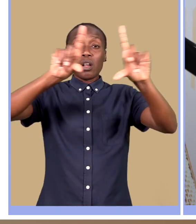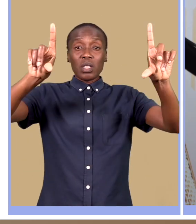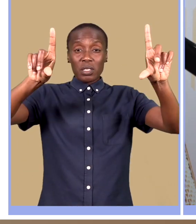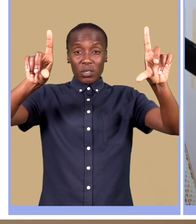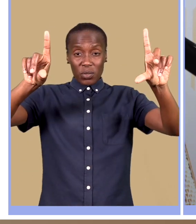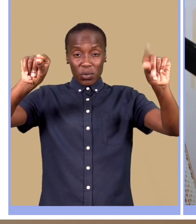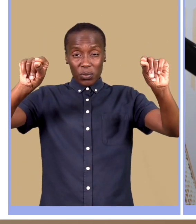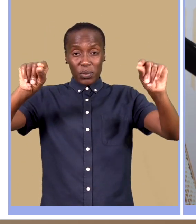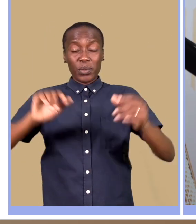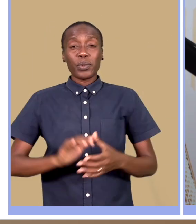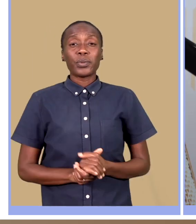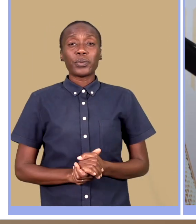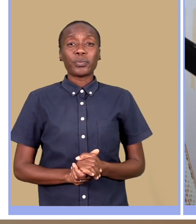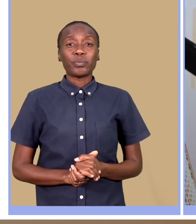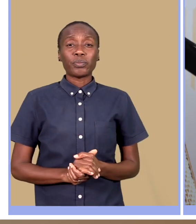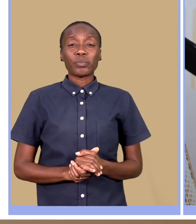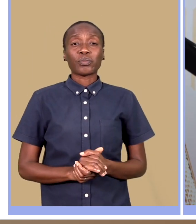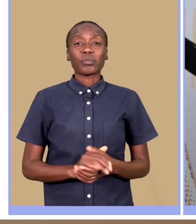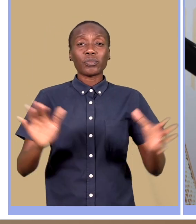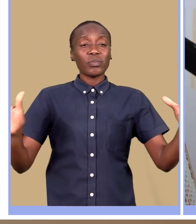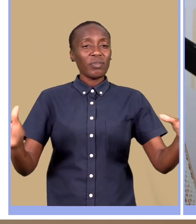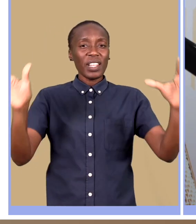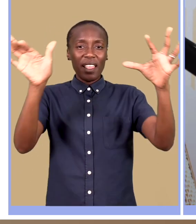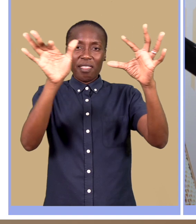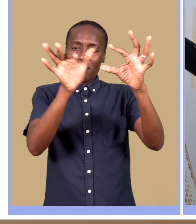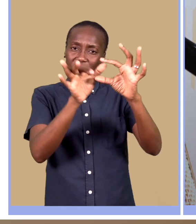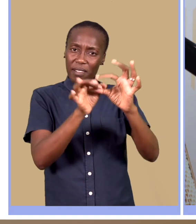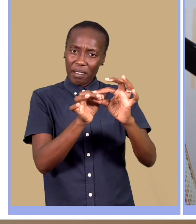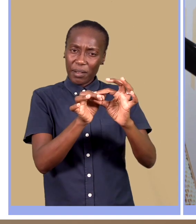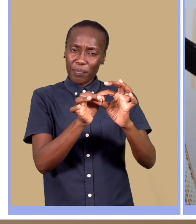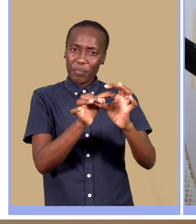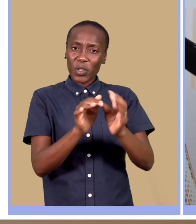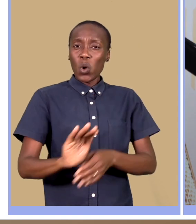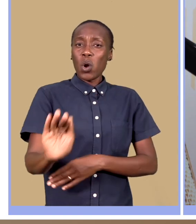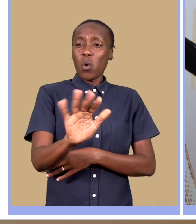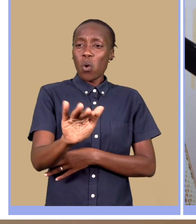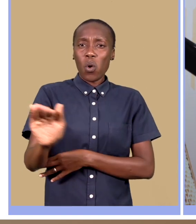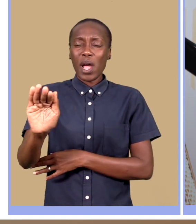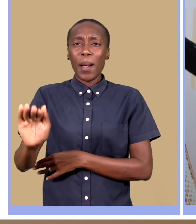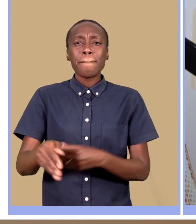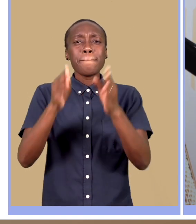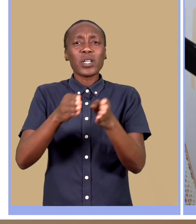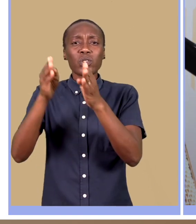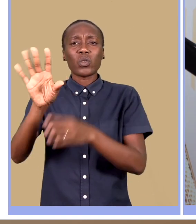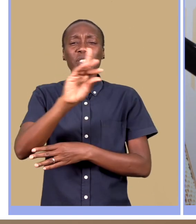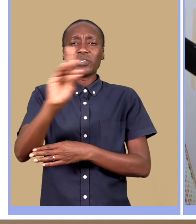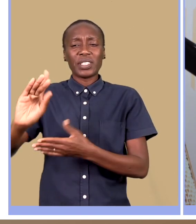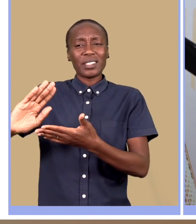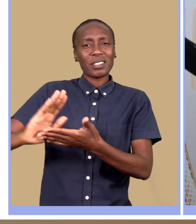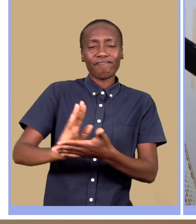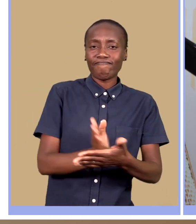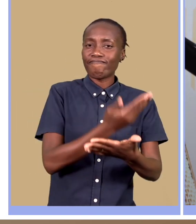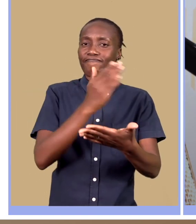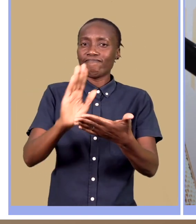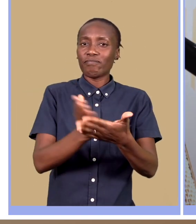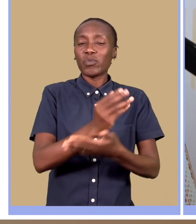assunto também ligado a a questão das zonas que são removidas, são tiradas pessoas com